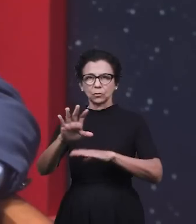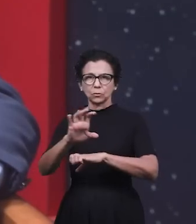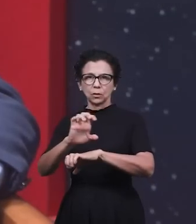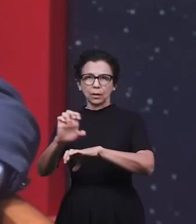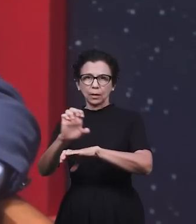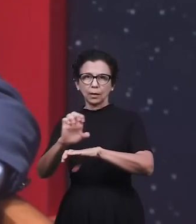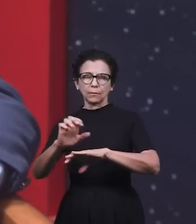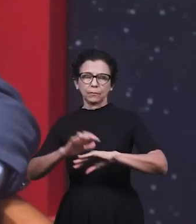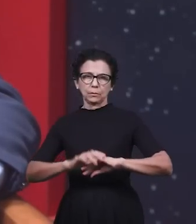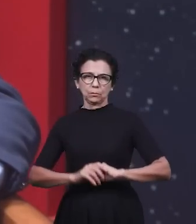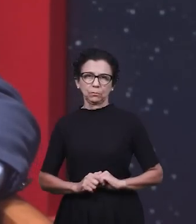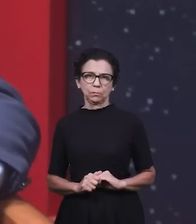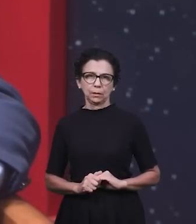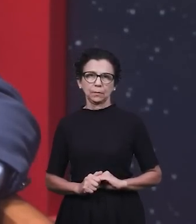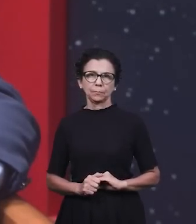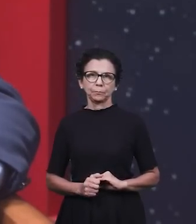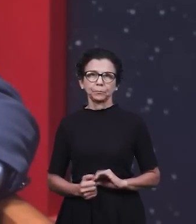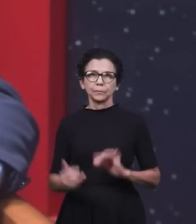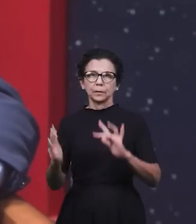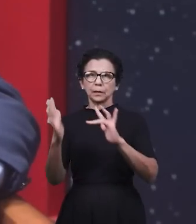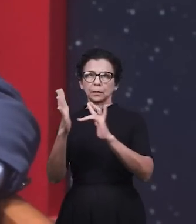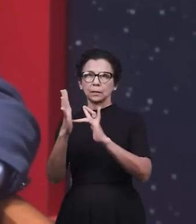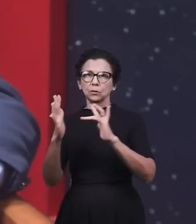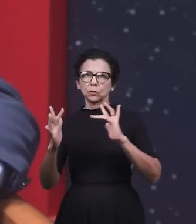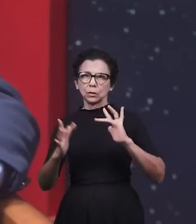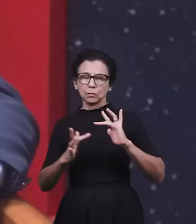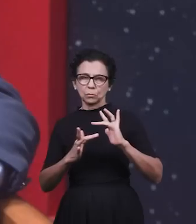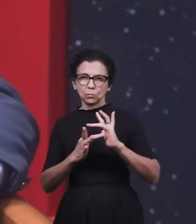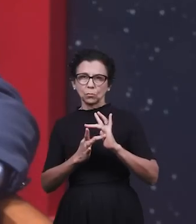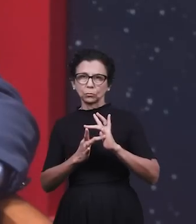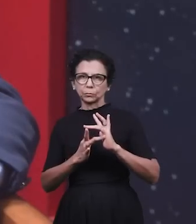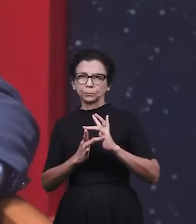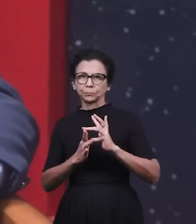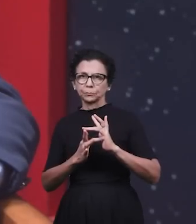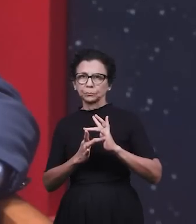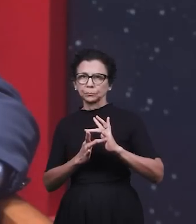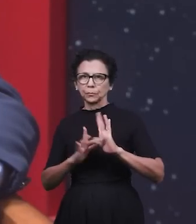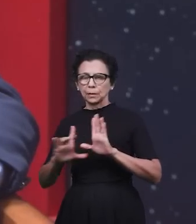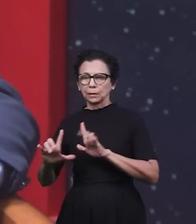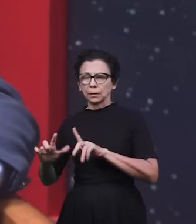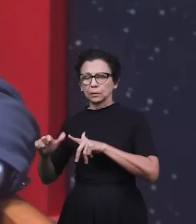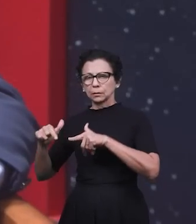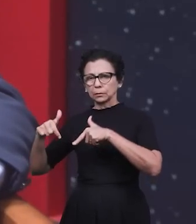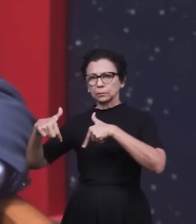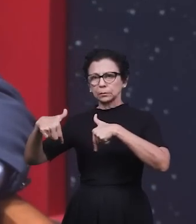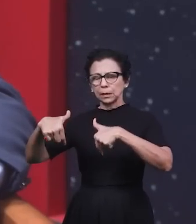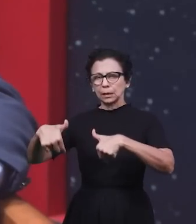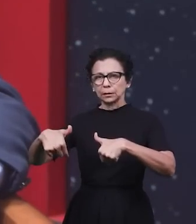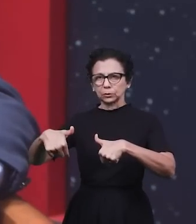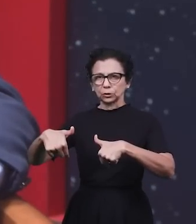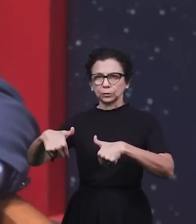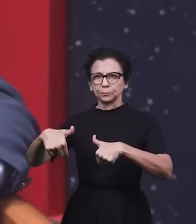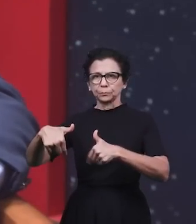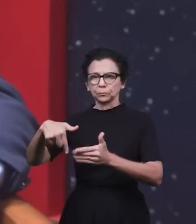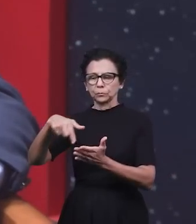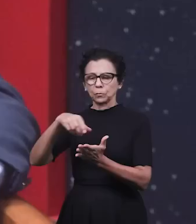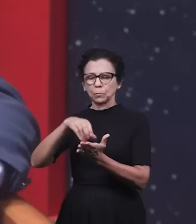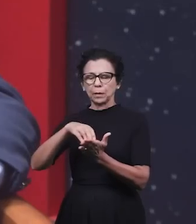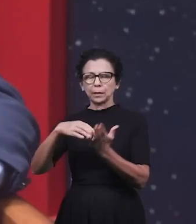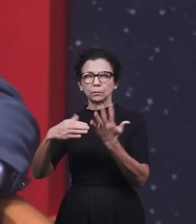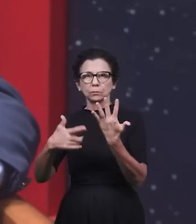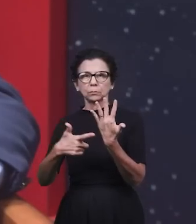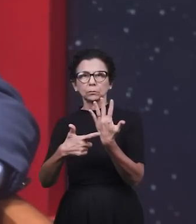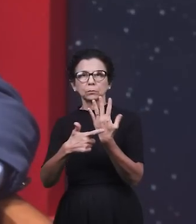a singeleza da palavra, no meio. Alguém que, em relação a toda a história da igreja,